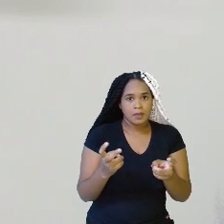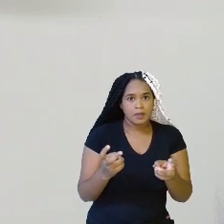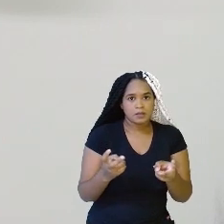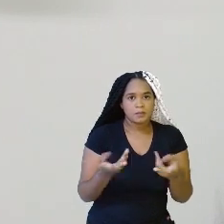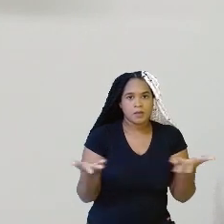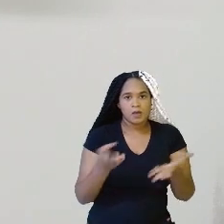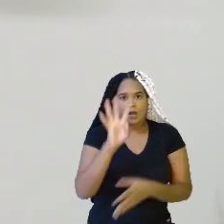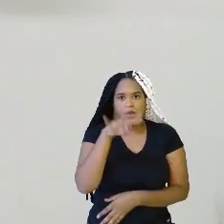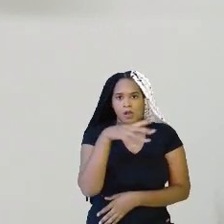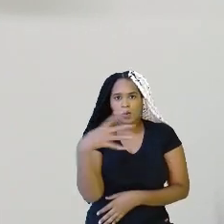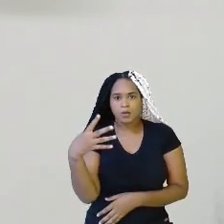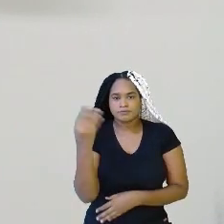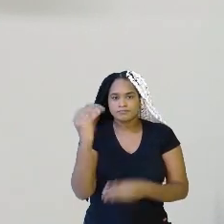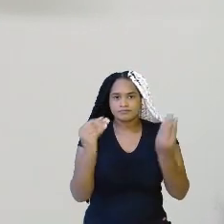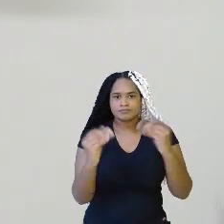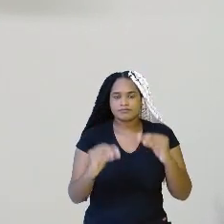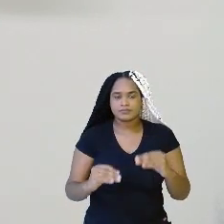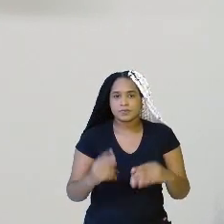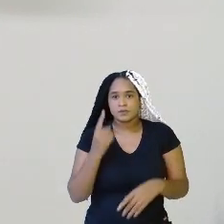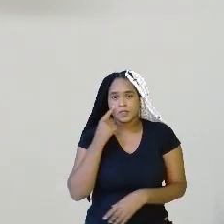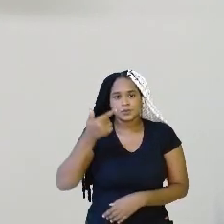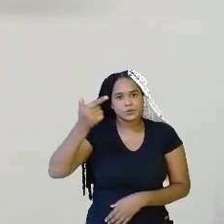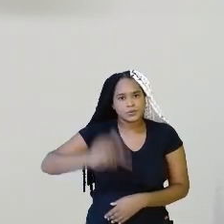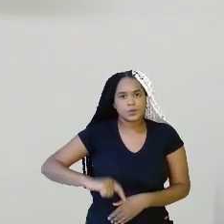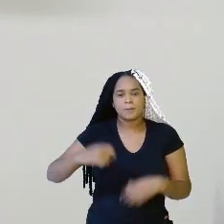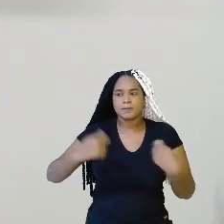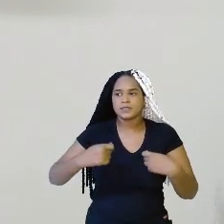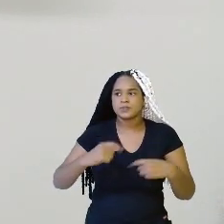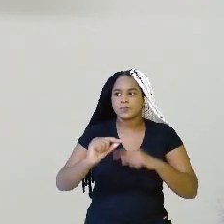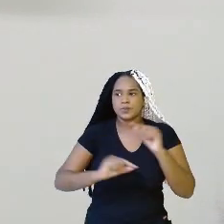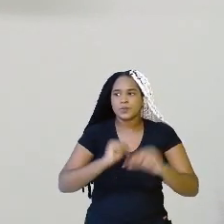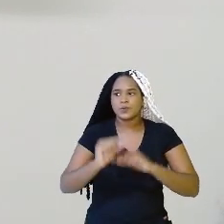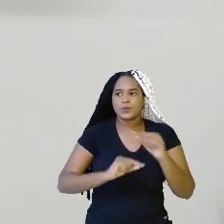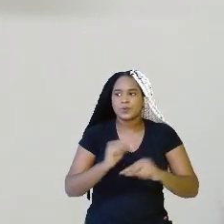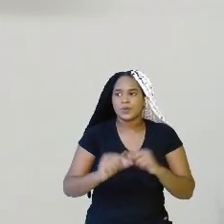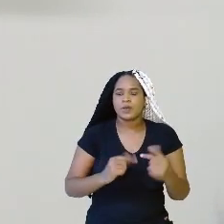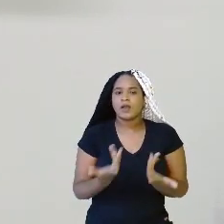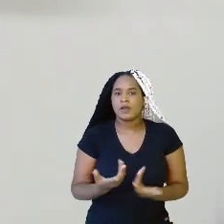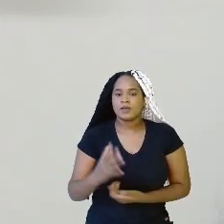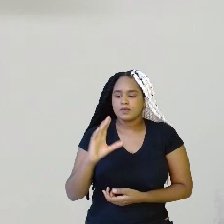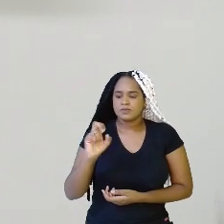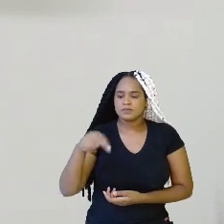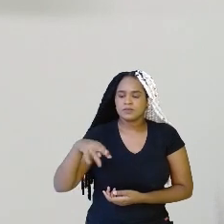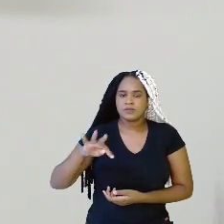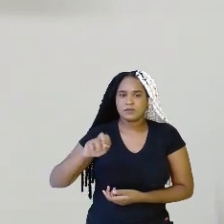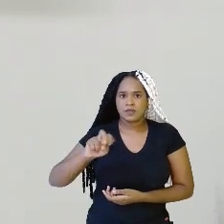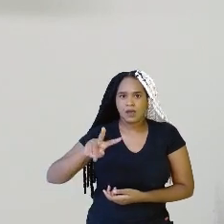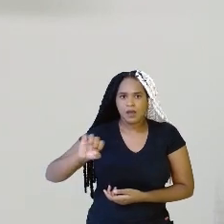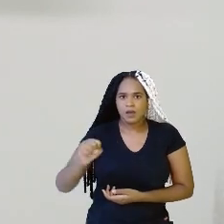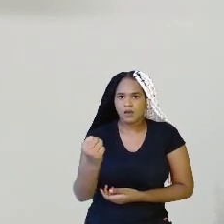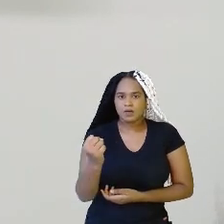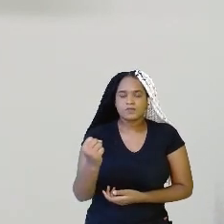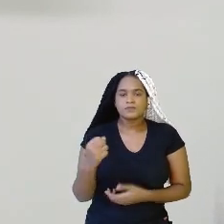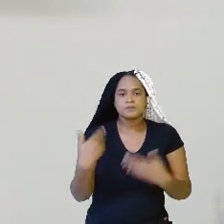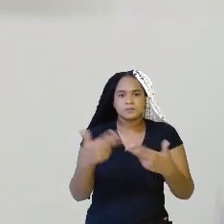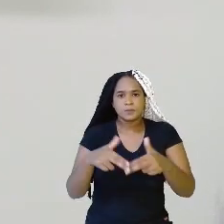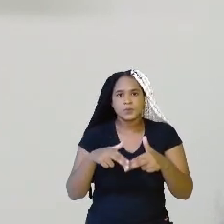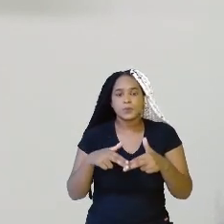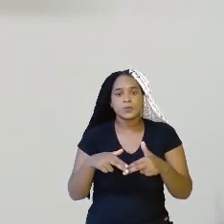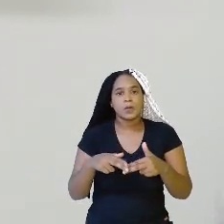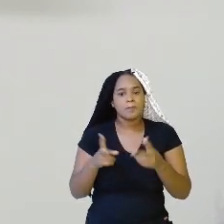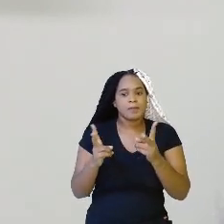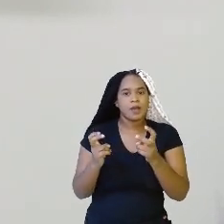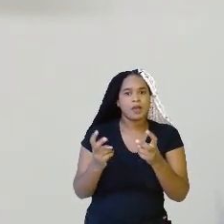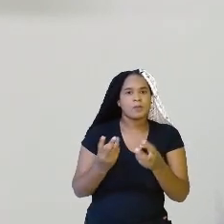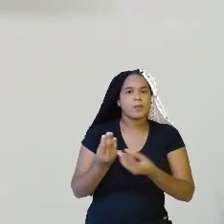de valor e lugar. Mais uma vez eu precisei de centavos, ó. Por isso o importante da gente